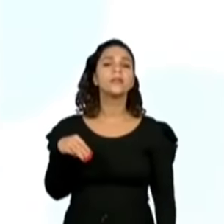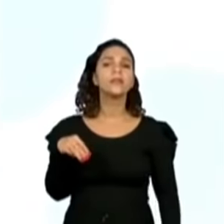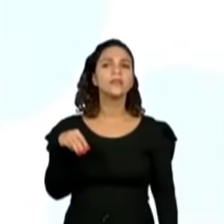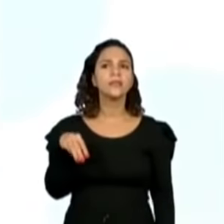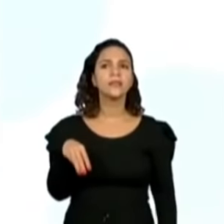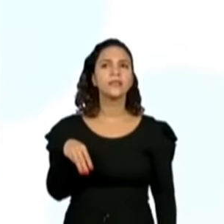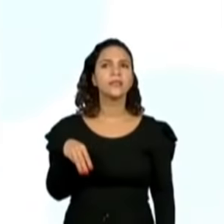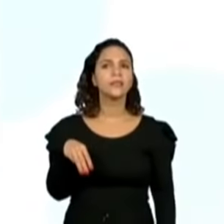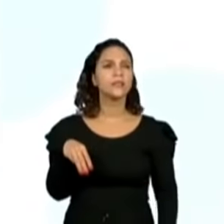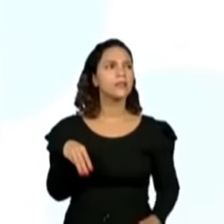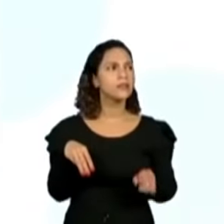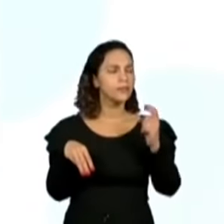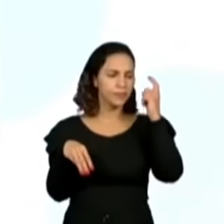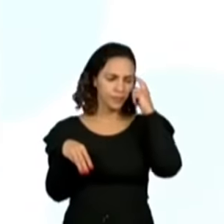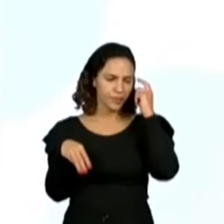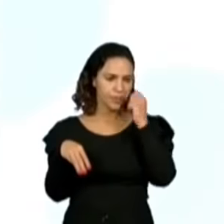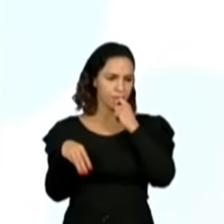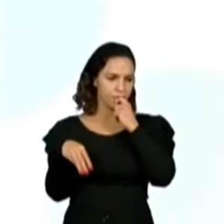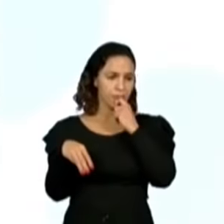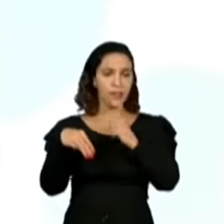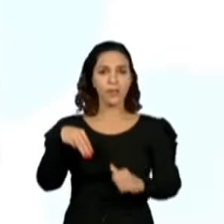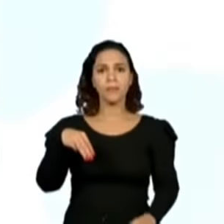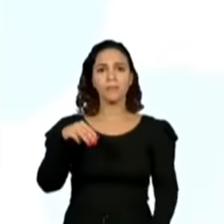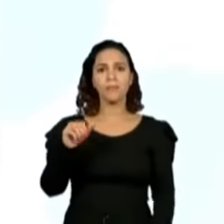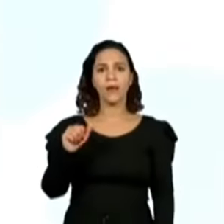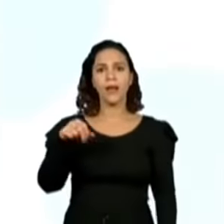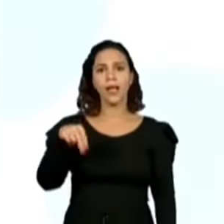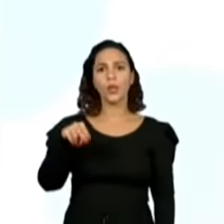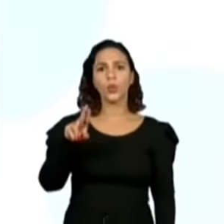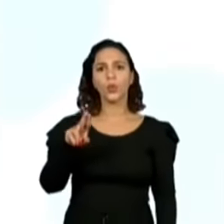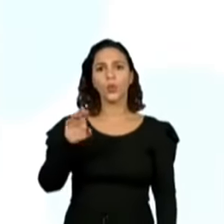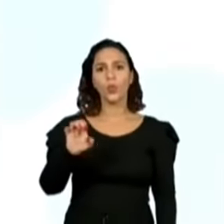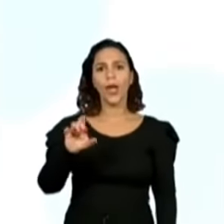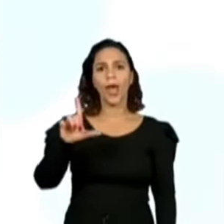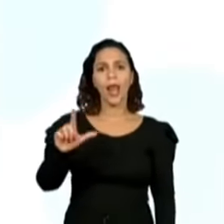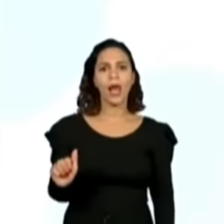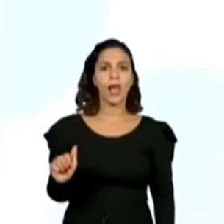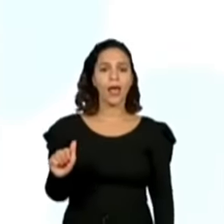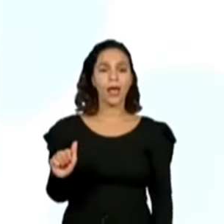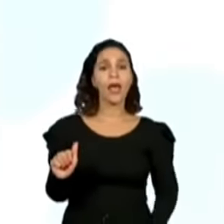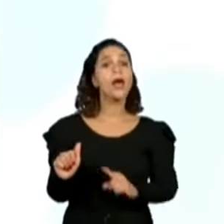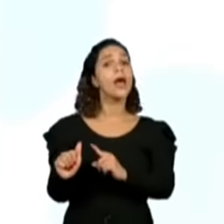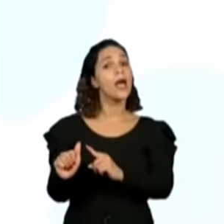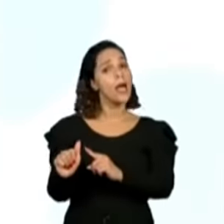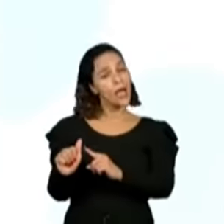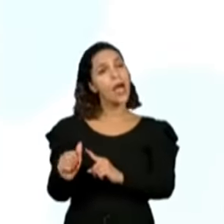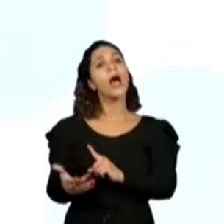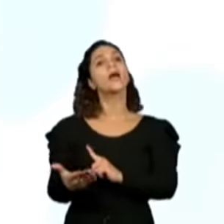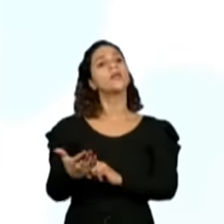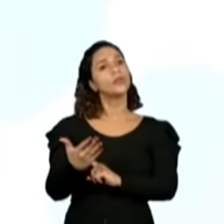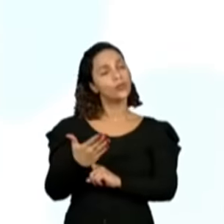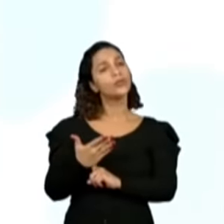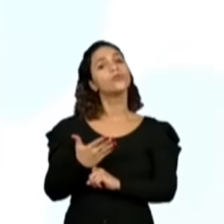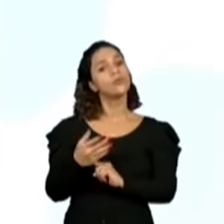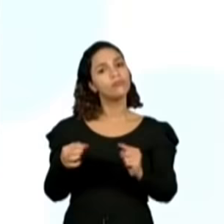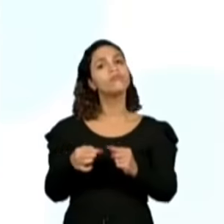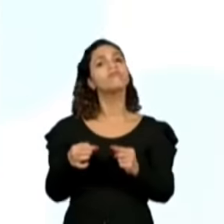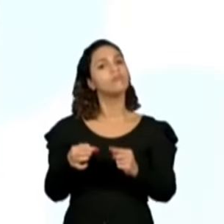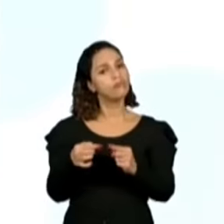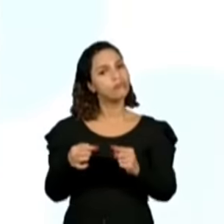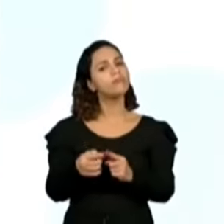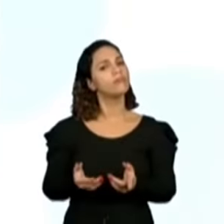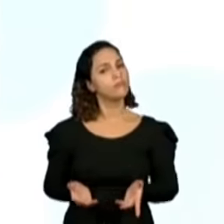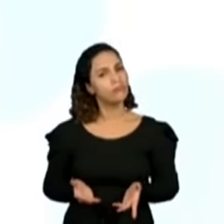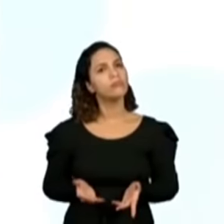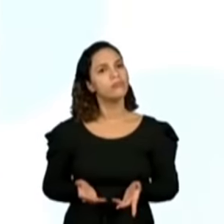Manúbrio, vamos. Se a gente pensar no nome da Manu. Da Manuela. Manuela, manúbrio. É